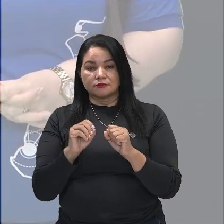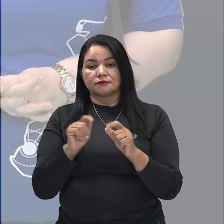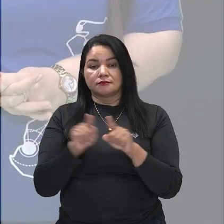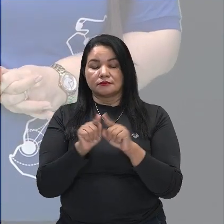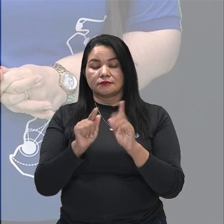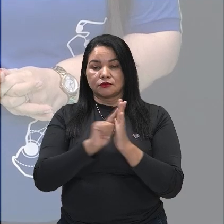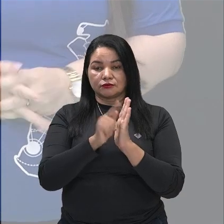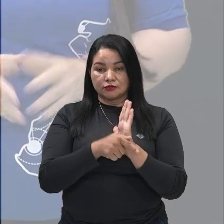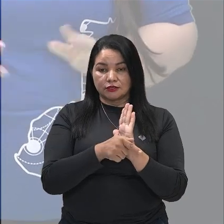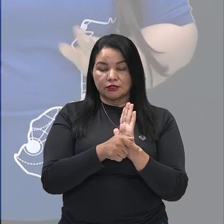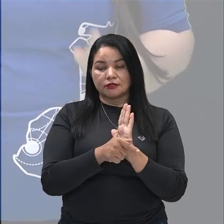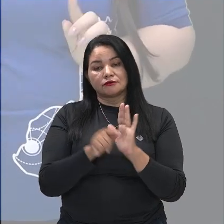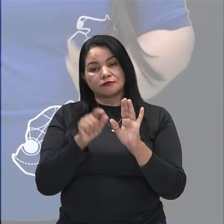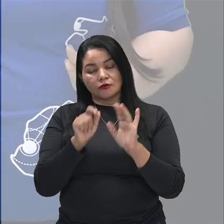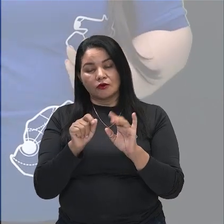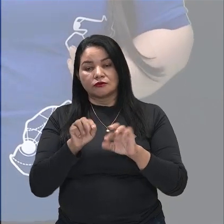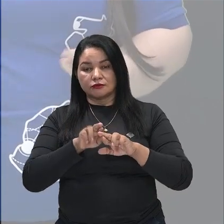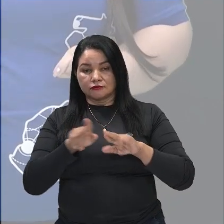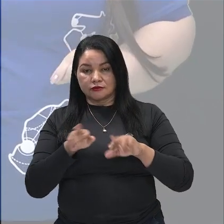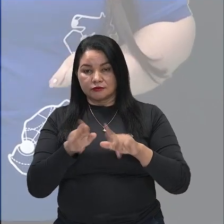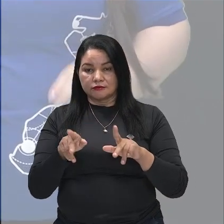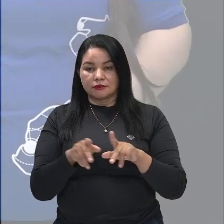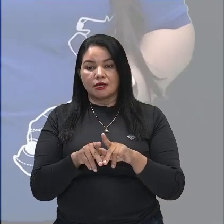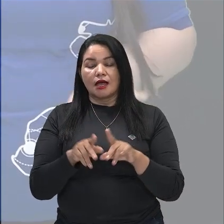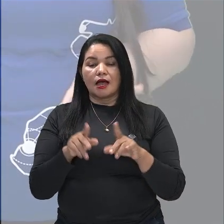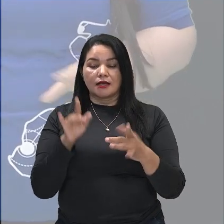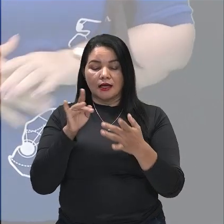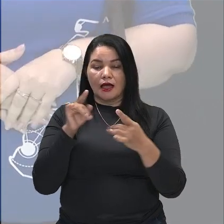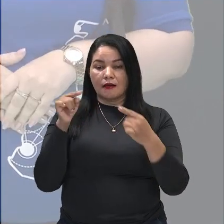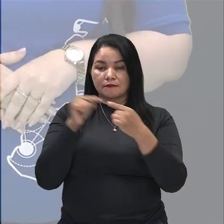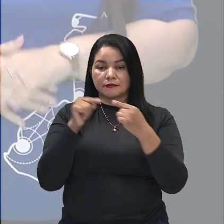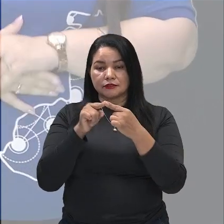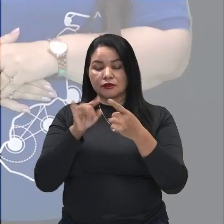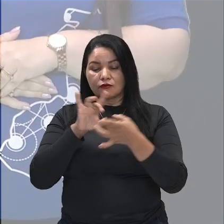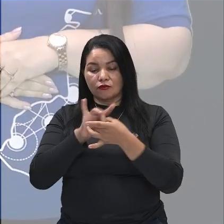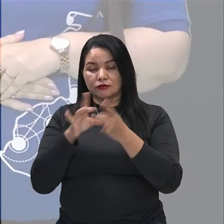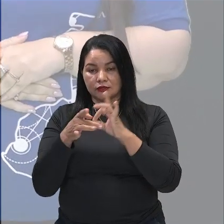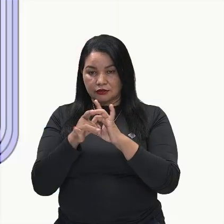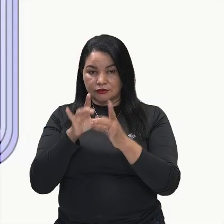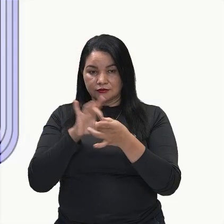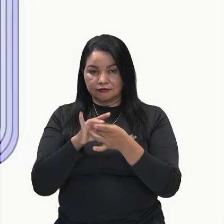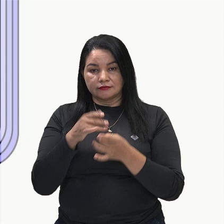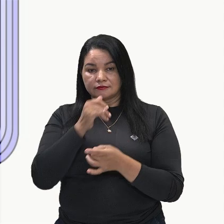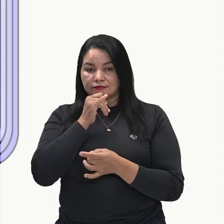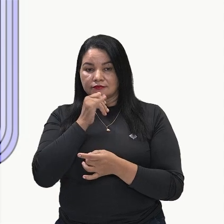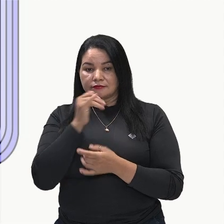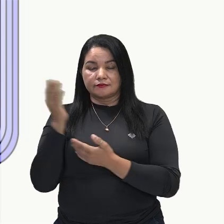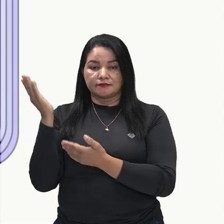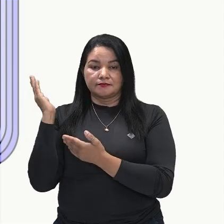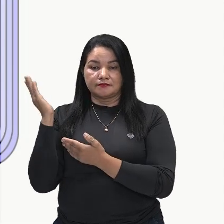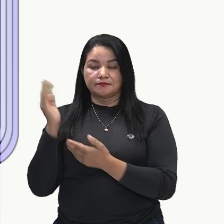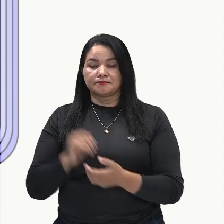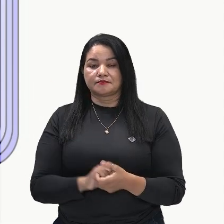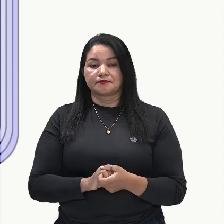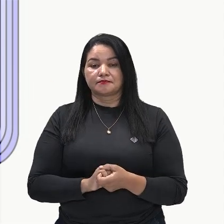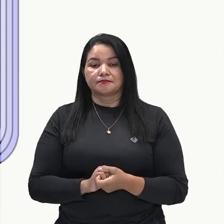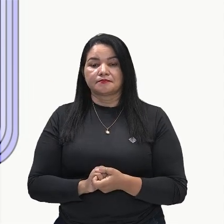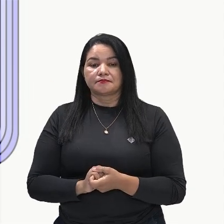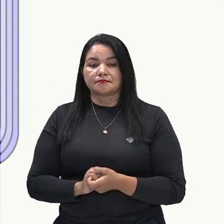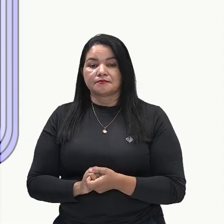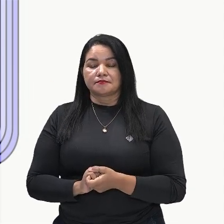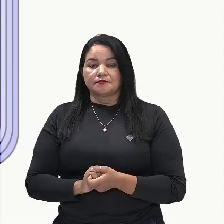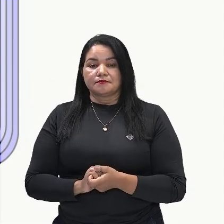o gênero se determina segundo o contexto. Vamos aos exemplos para vocês entenderem melhor. Então, os substantivos de